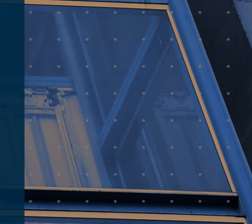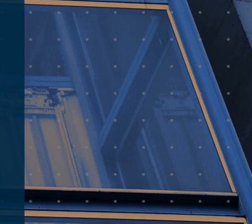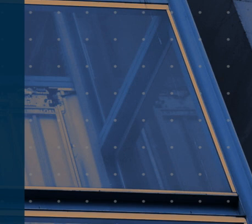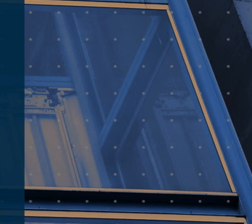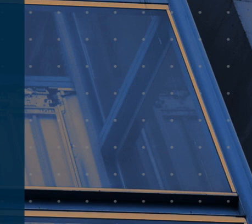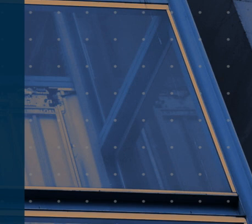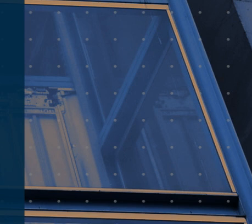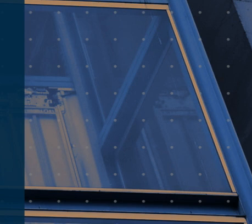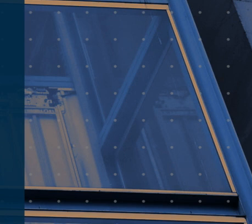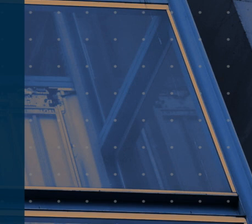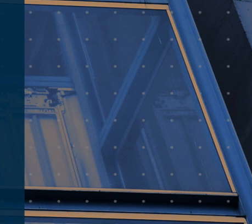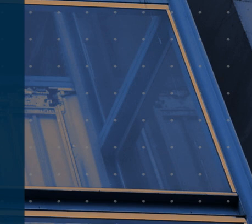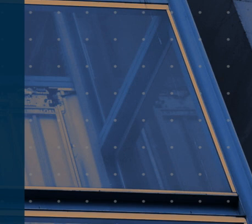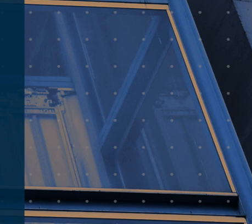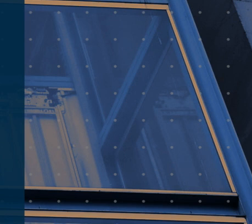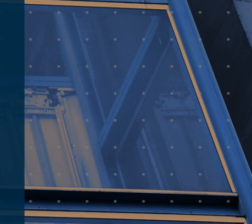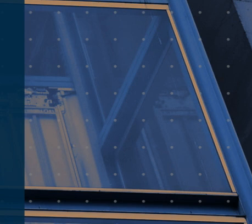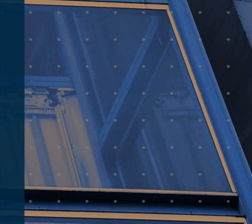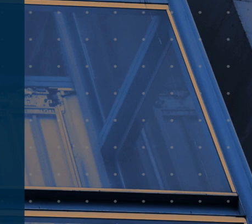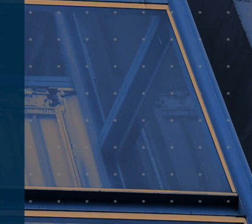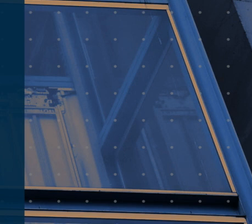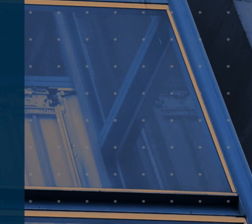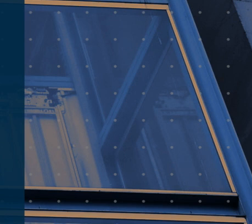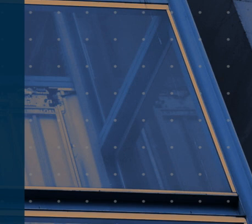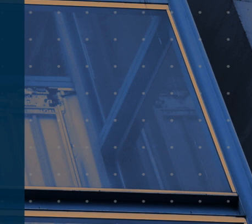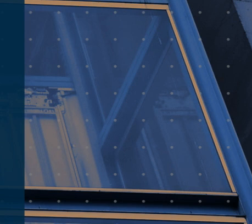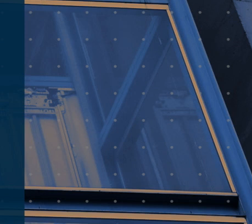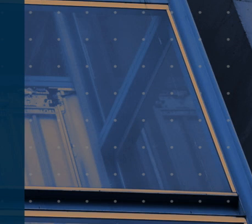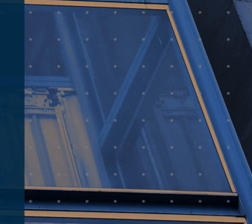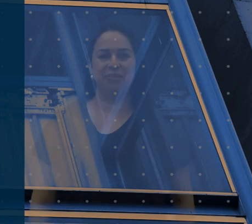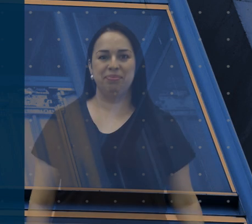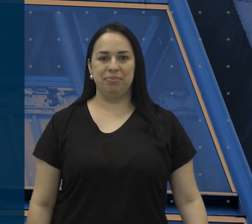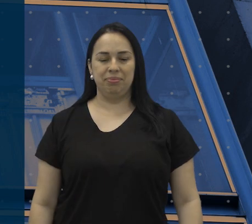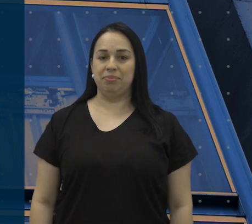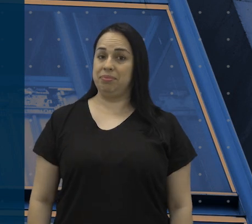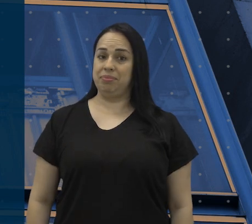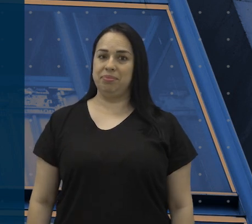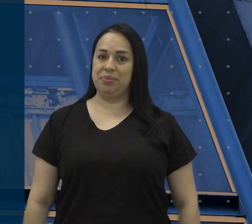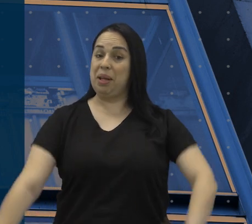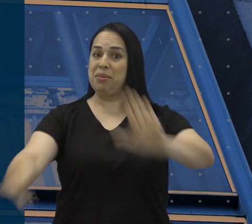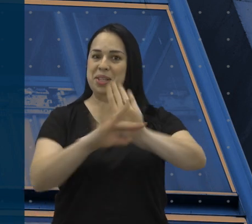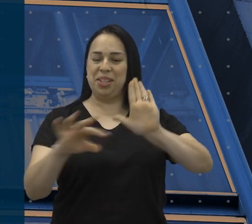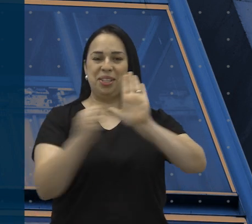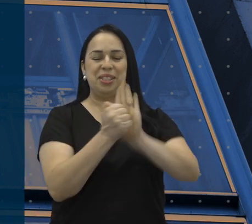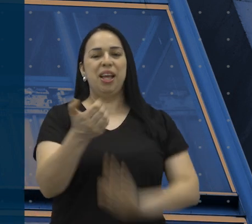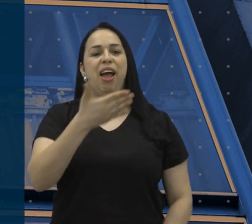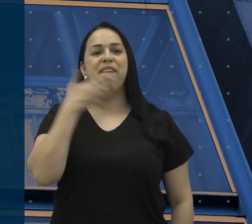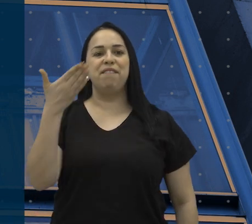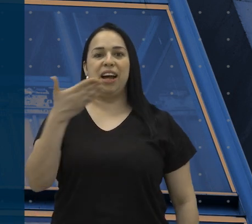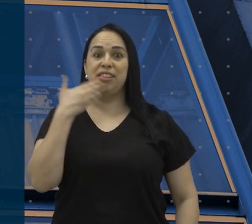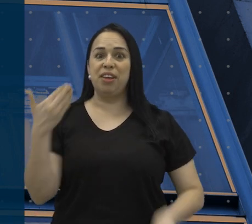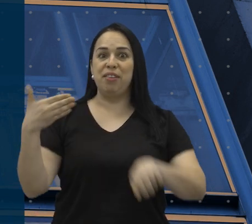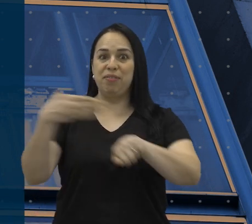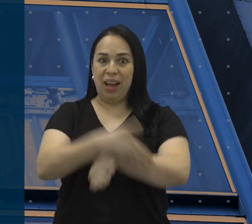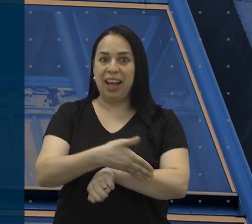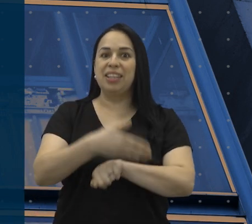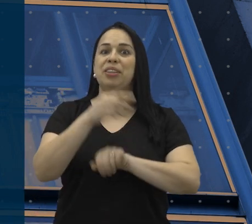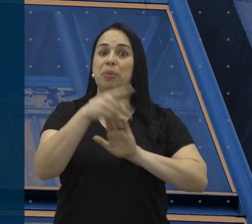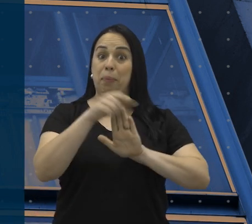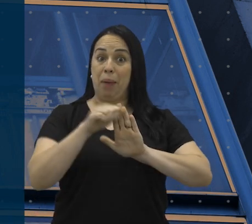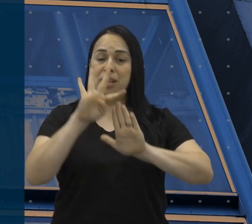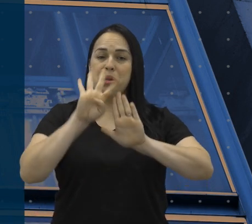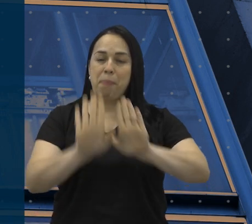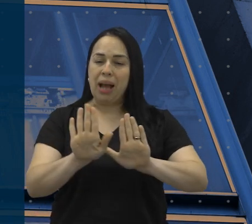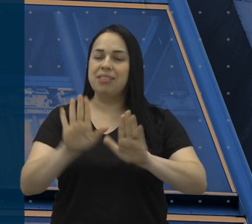hospital, operador de telemarketing e recepcionista de hospital. Para se candidatar é fácil, é só comparecer ao